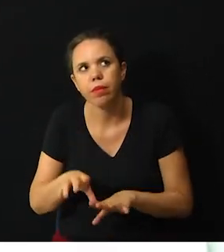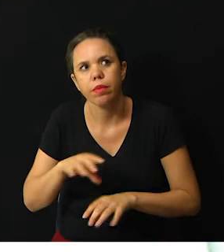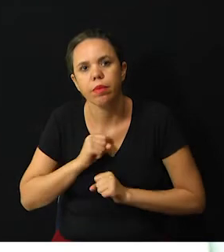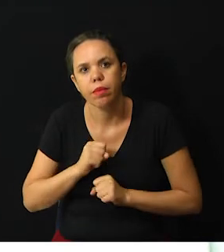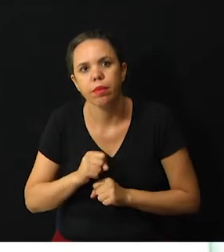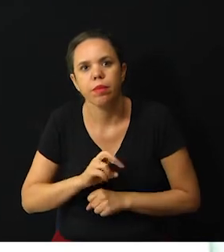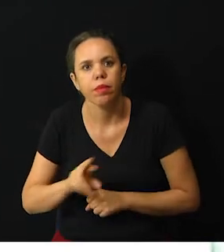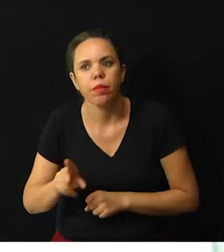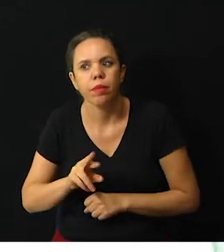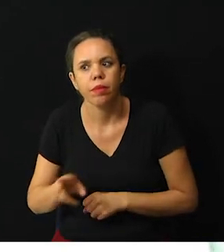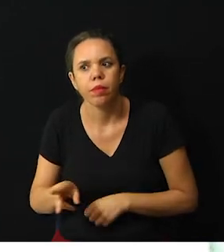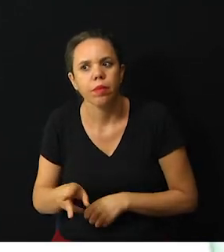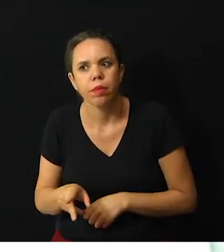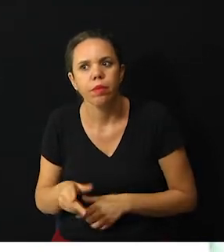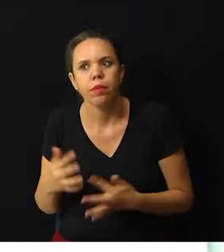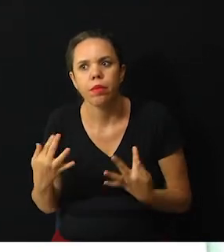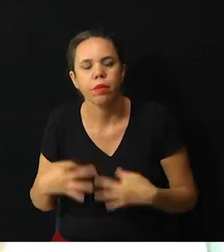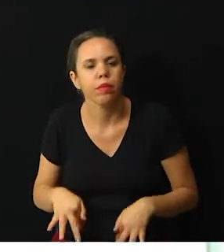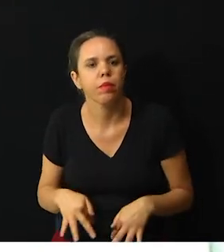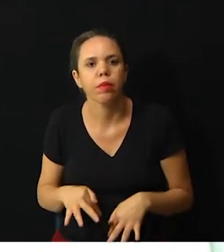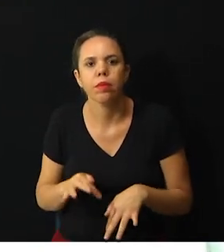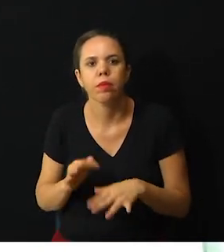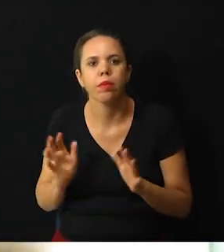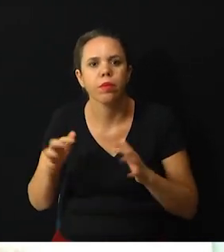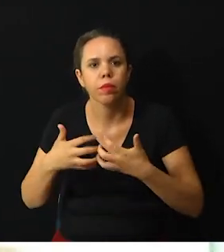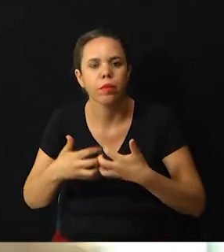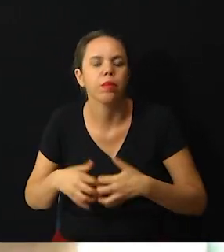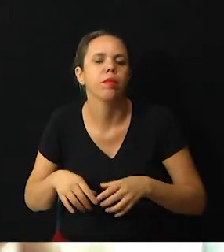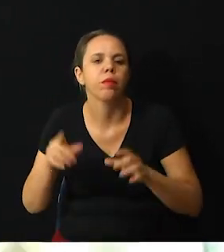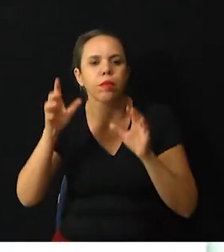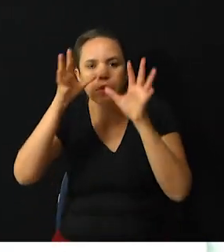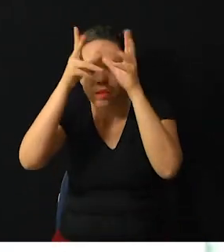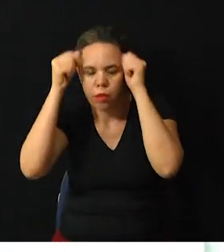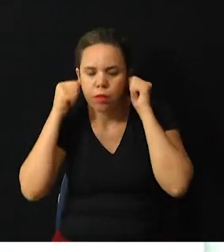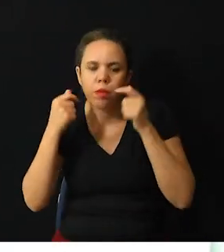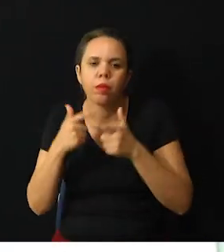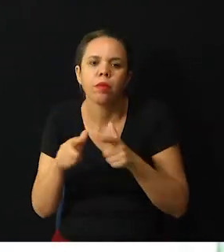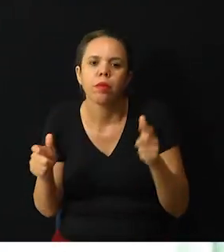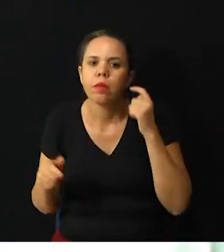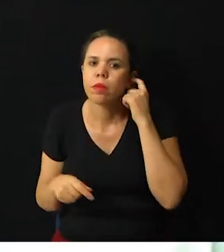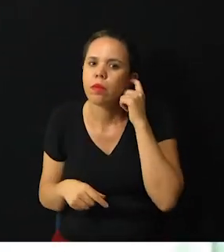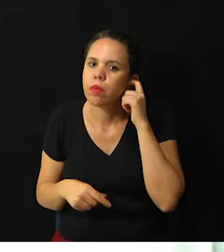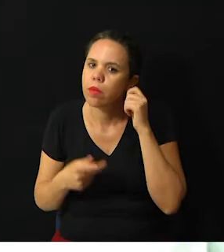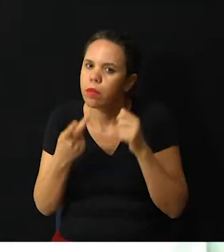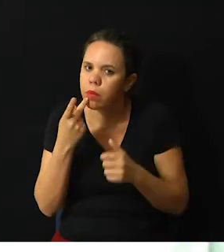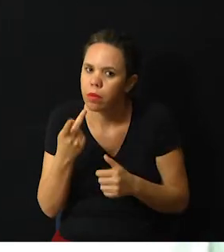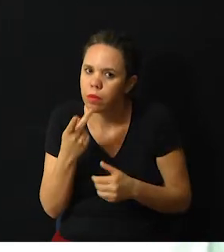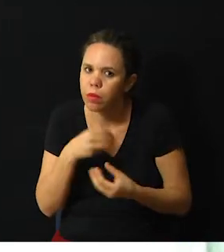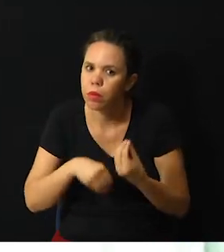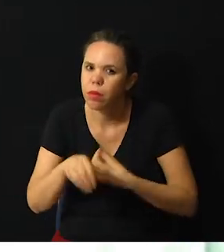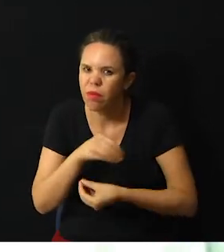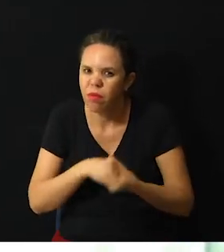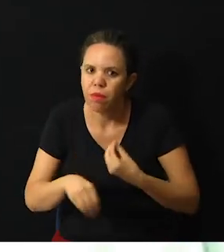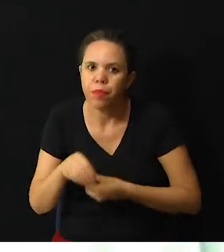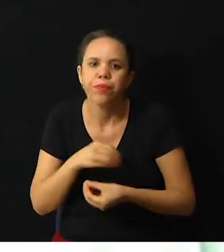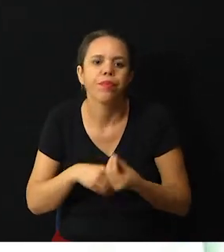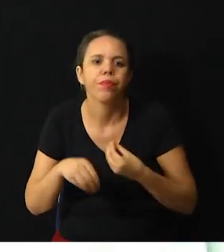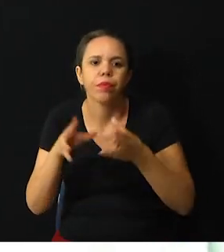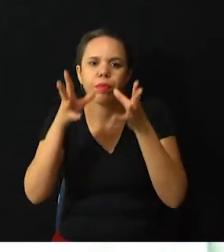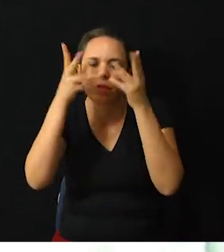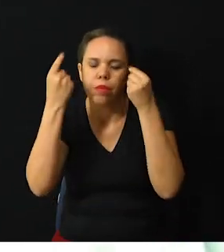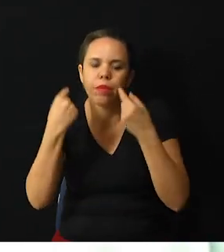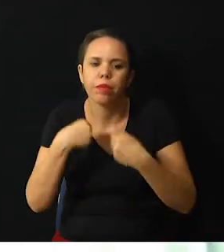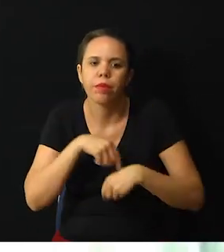adquirido, né, não é do Alzheimer em si, mas você pode ter superposto. e tem o que a gente chama de demência mista, né? Alzheimer